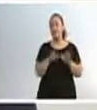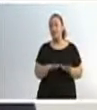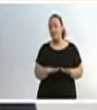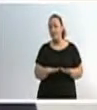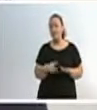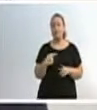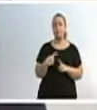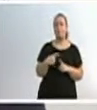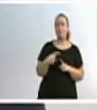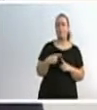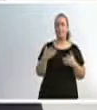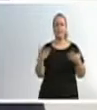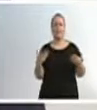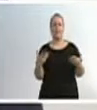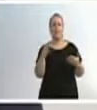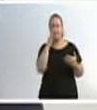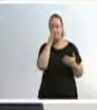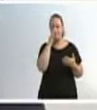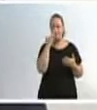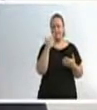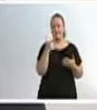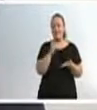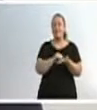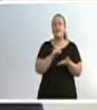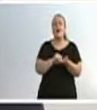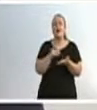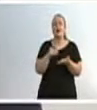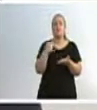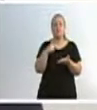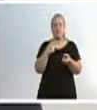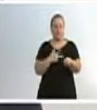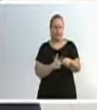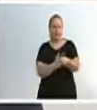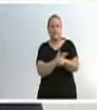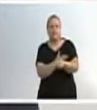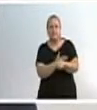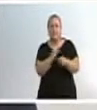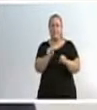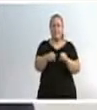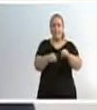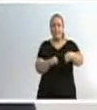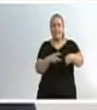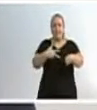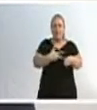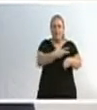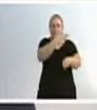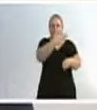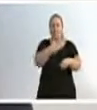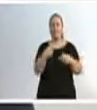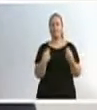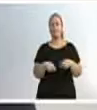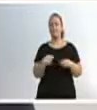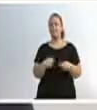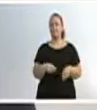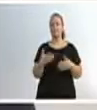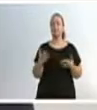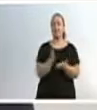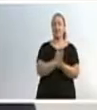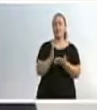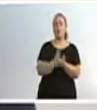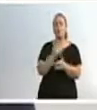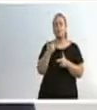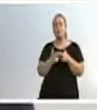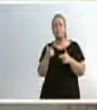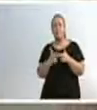uma mutilação, às vezes realmente a gente tem que fazer uma amputação de uma perna, ou mesmo tem uma perna já que está, né, com